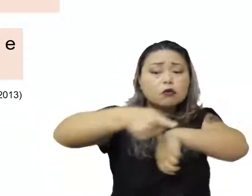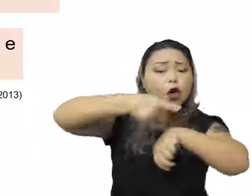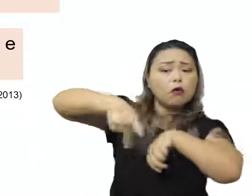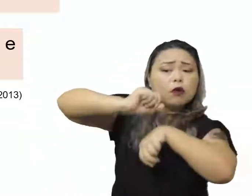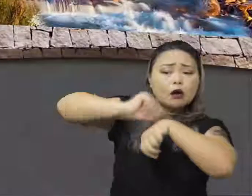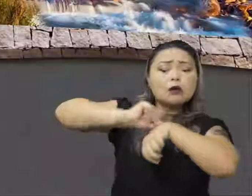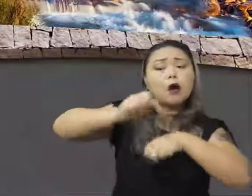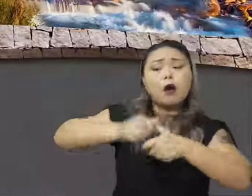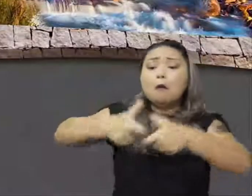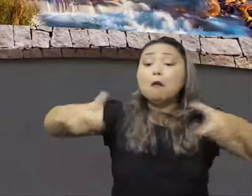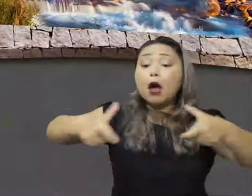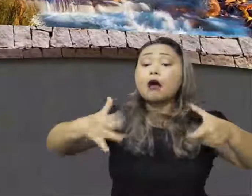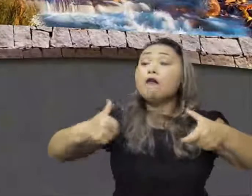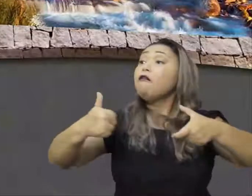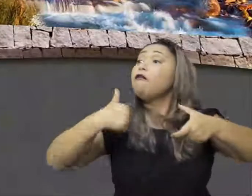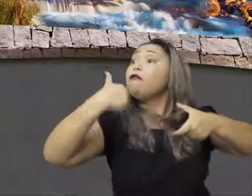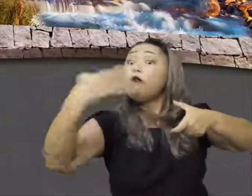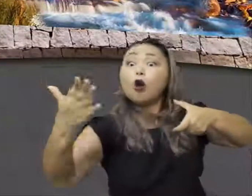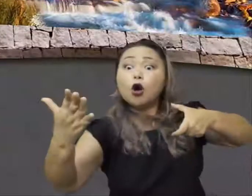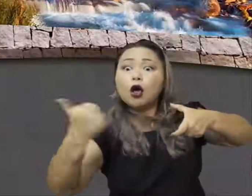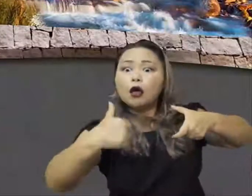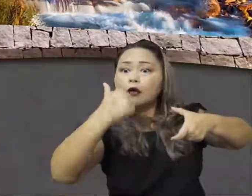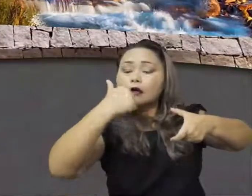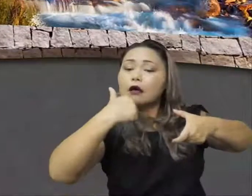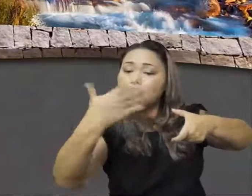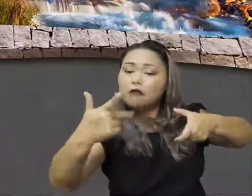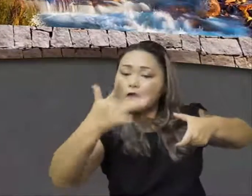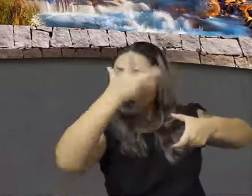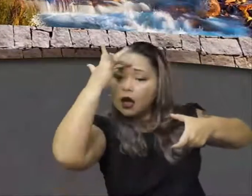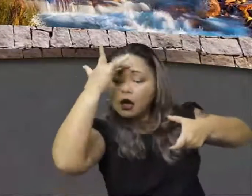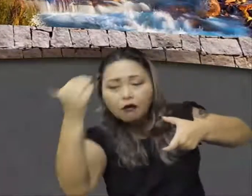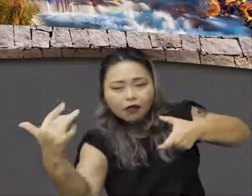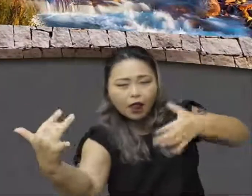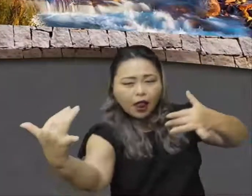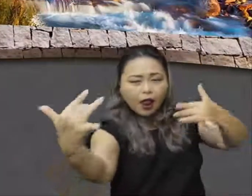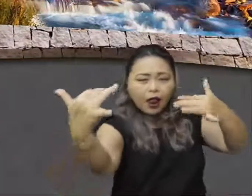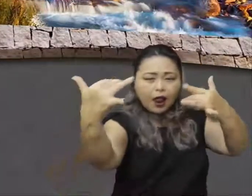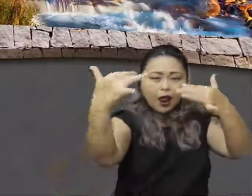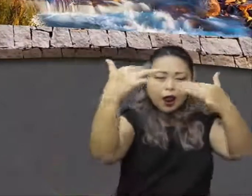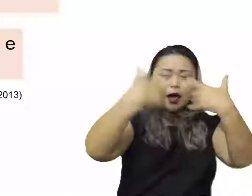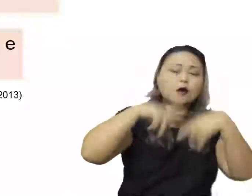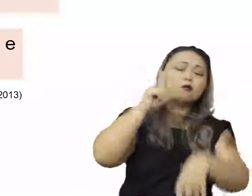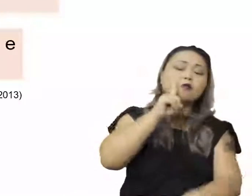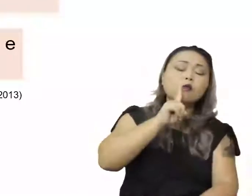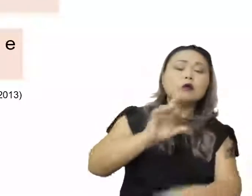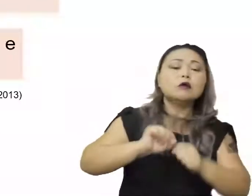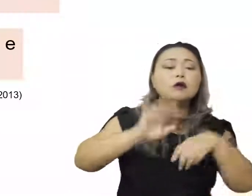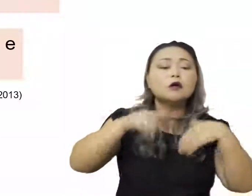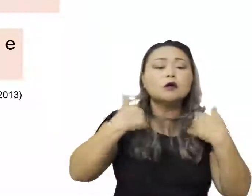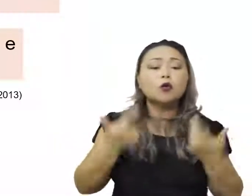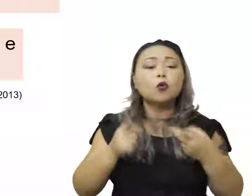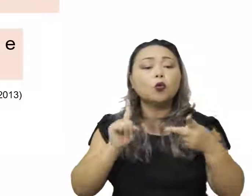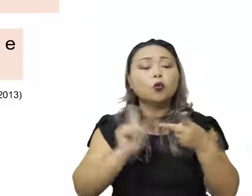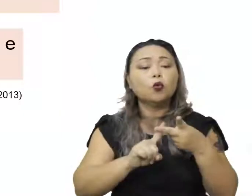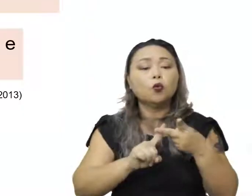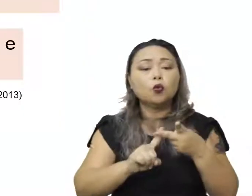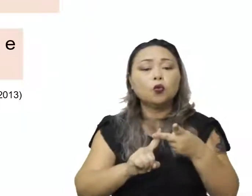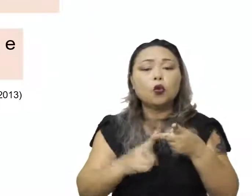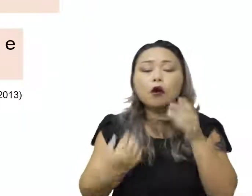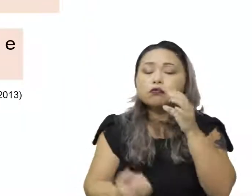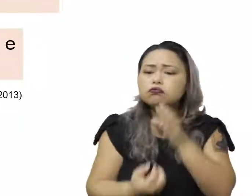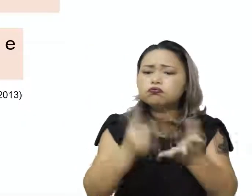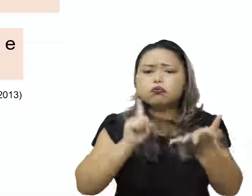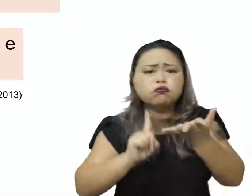mundo que tem o maior número de imigrantes, é os Estados Unidos. Tá? Vamos ao outro ponto. Eclosão